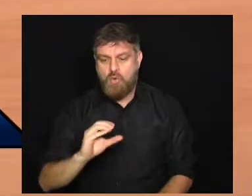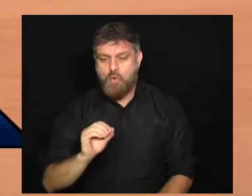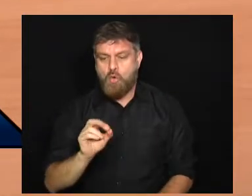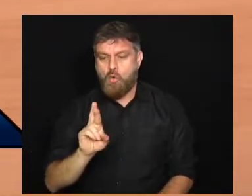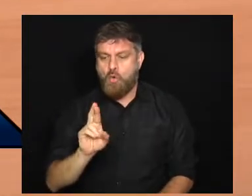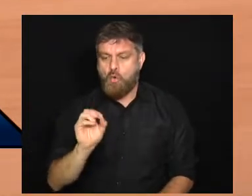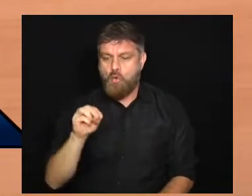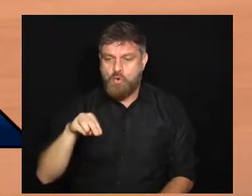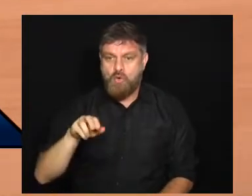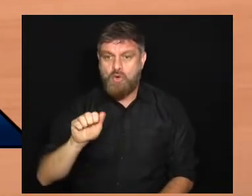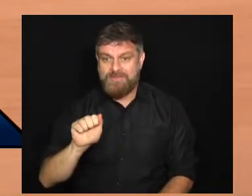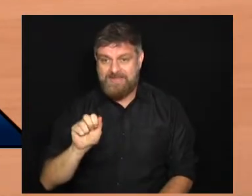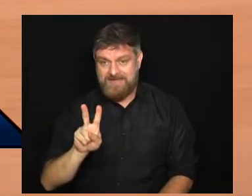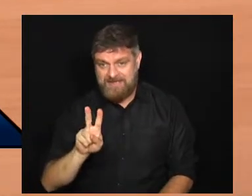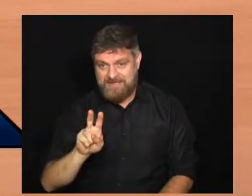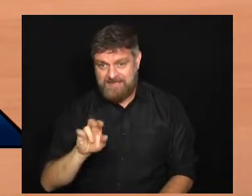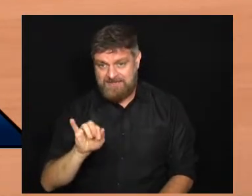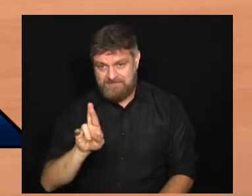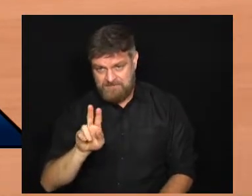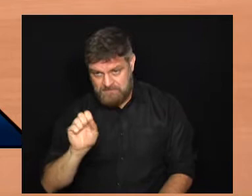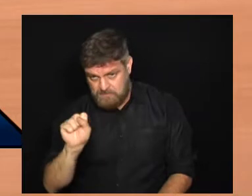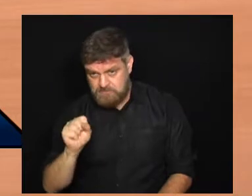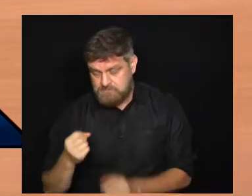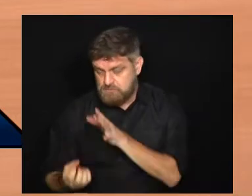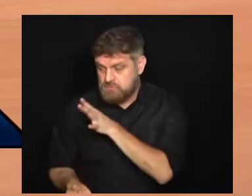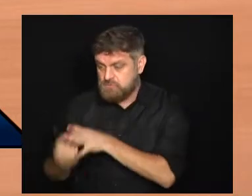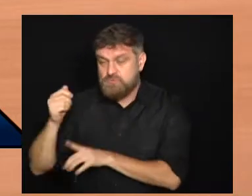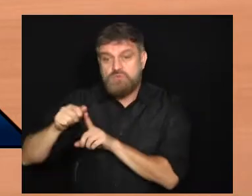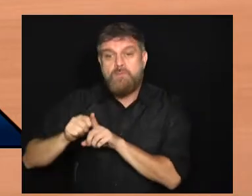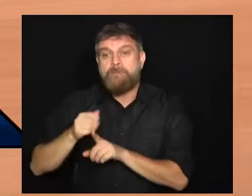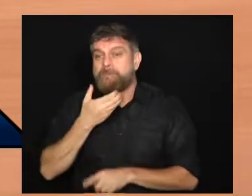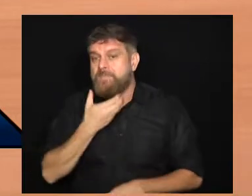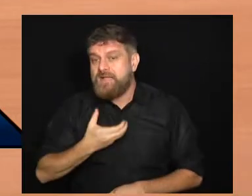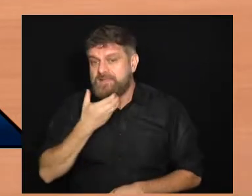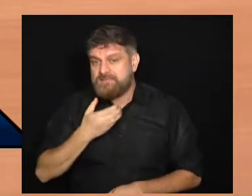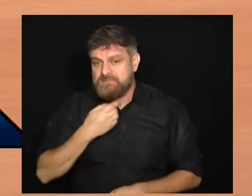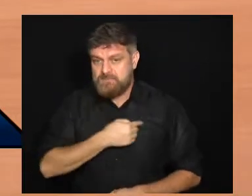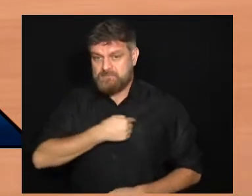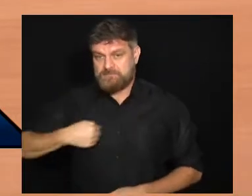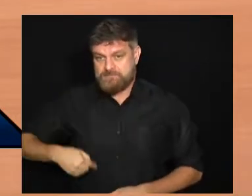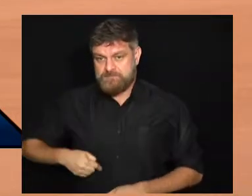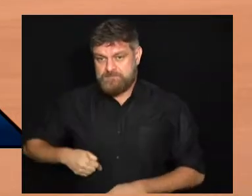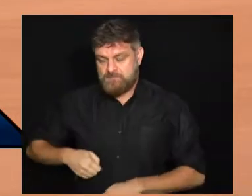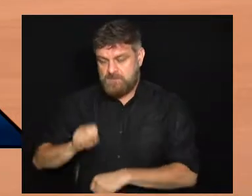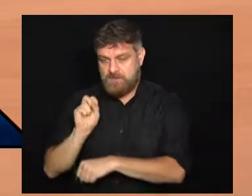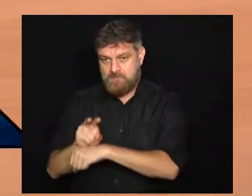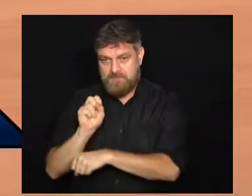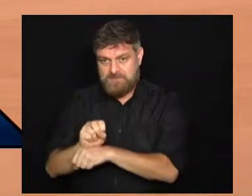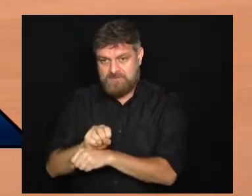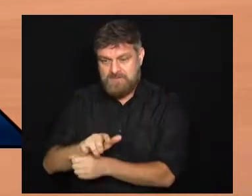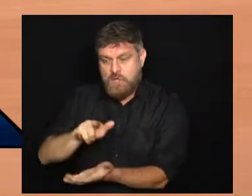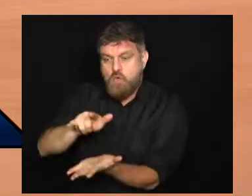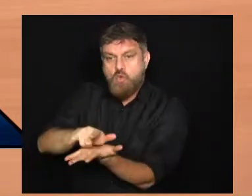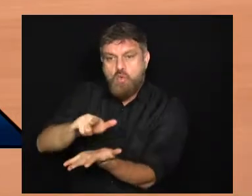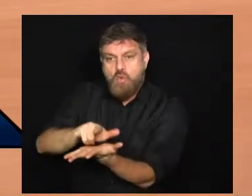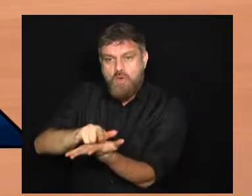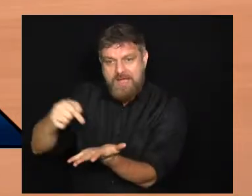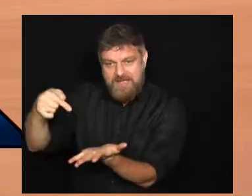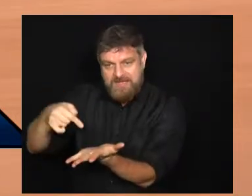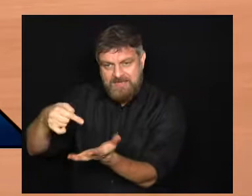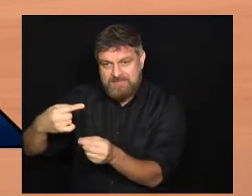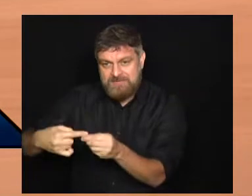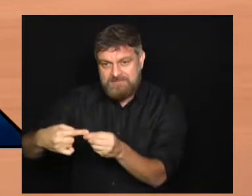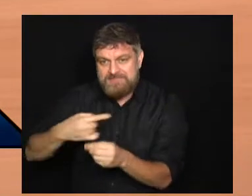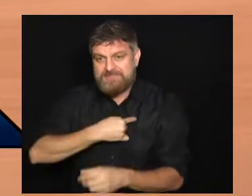esse novo coronavírus que surgiu em dezembro na província de Hubei, na cidade de Wuhan, na China, e que